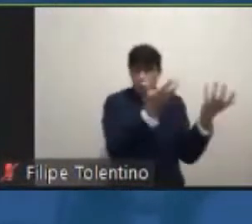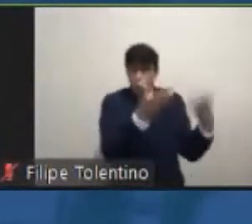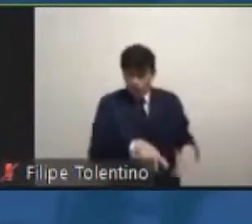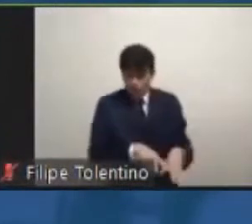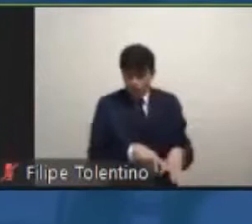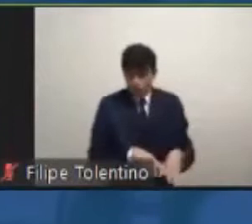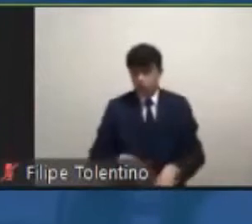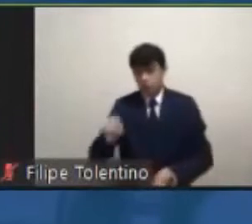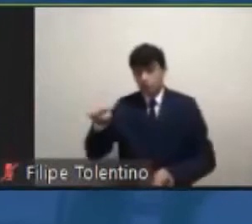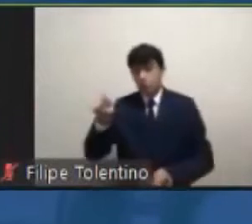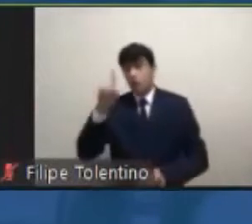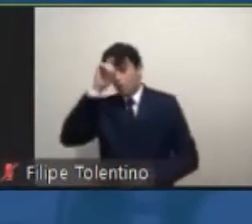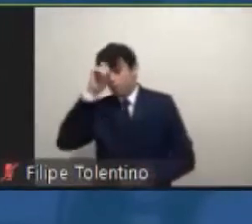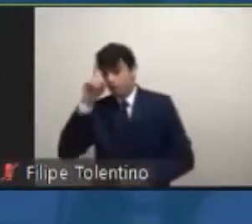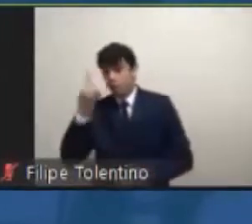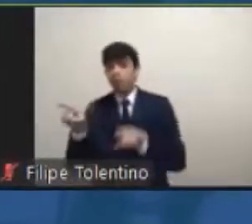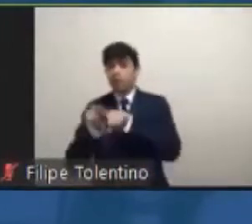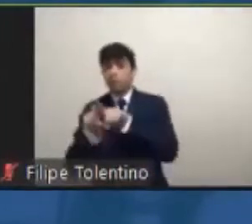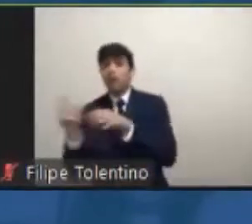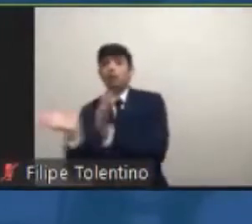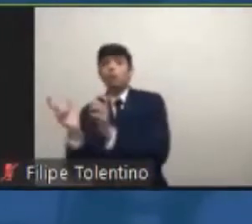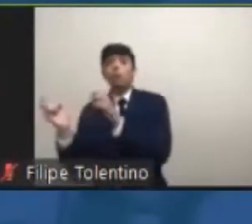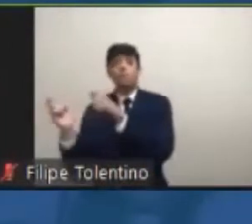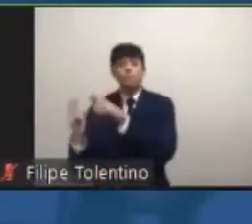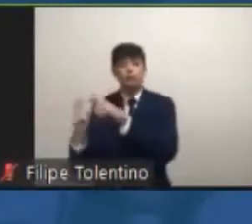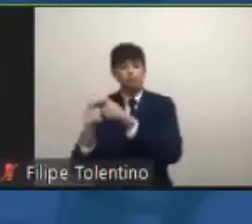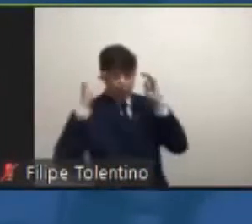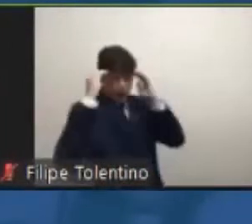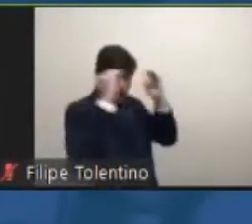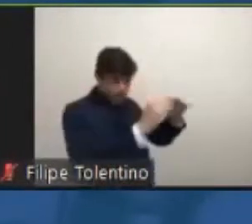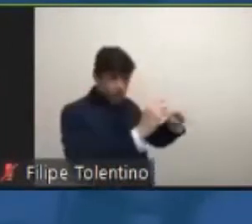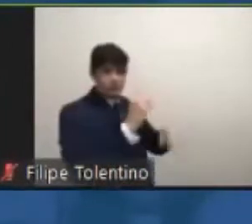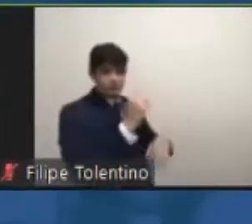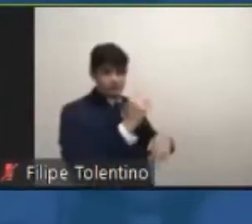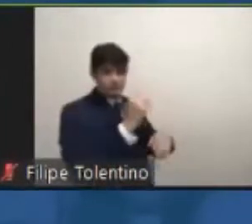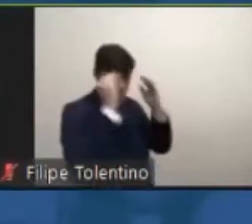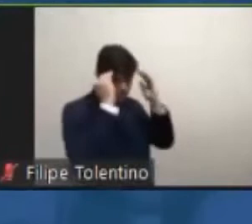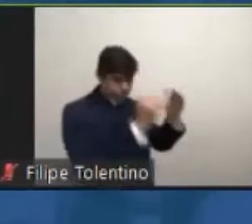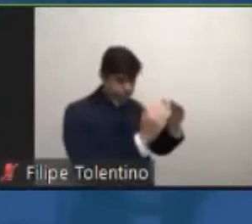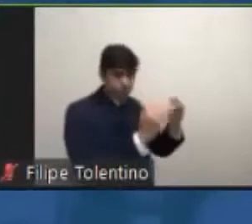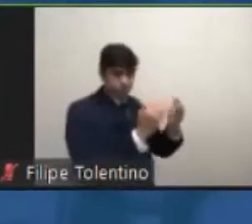recusaram transfusão de sangue. E um outro aspecto que também está lá na jurisprudência e